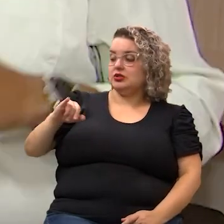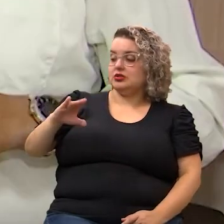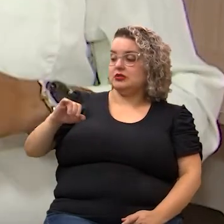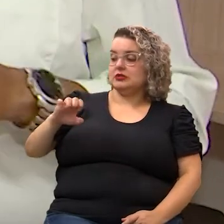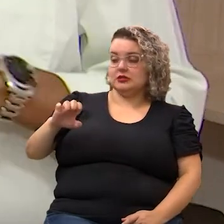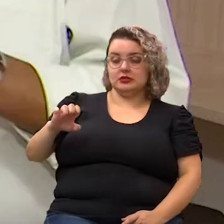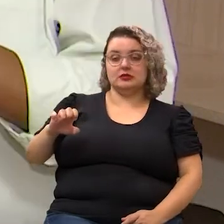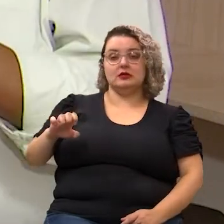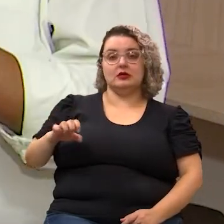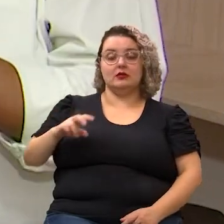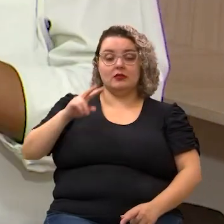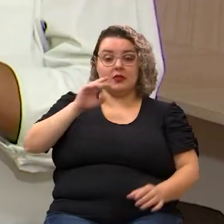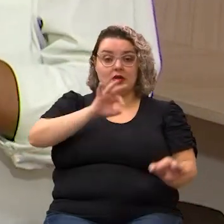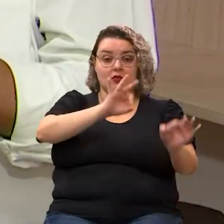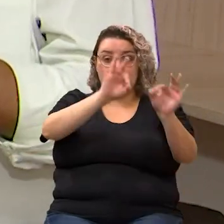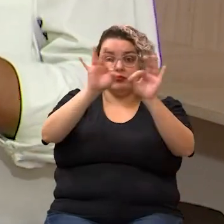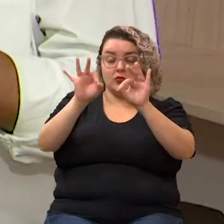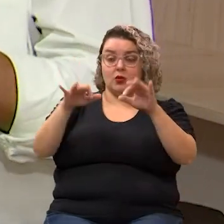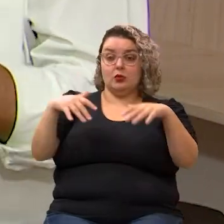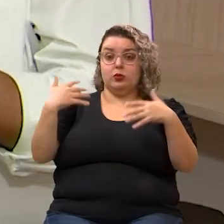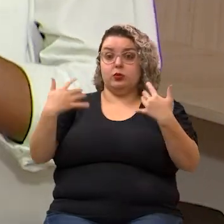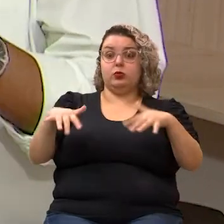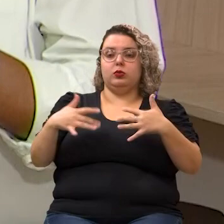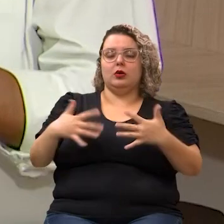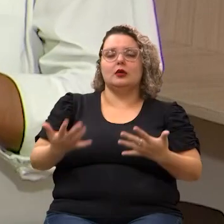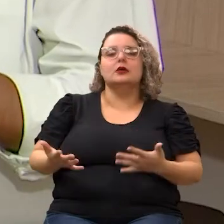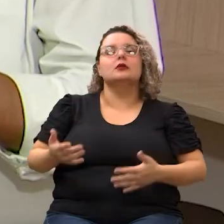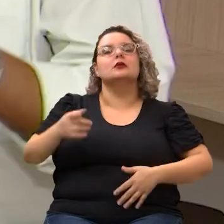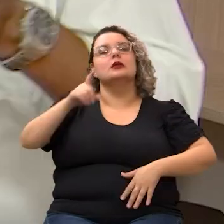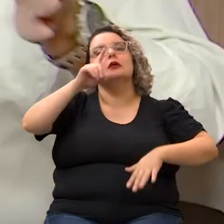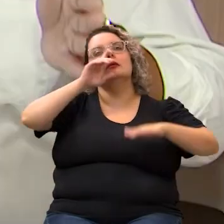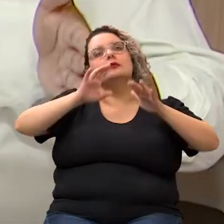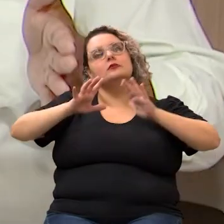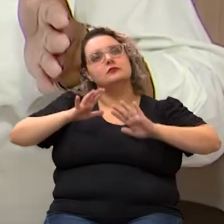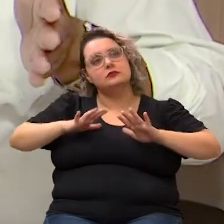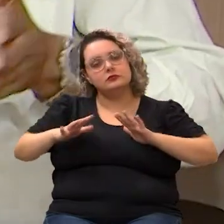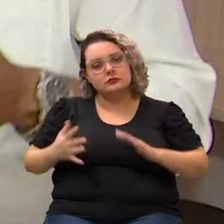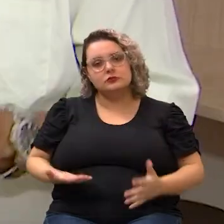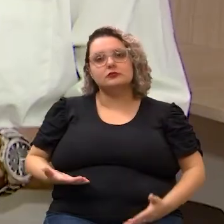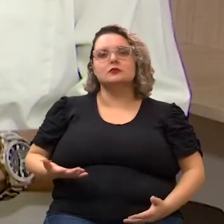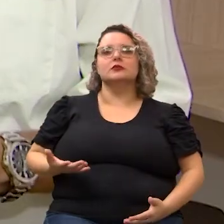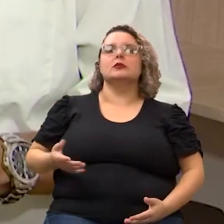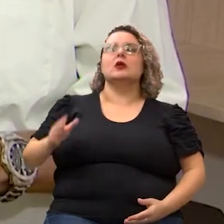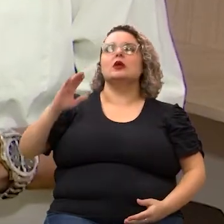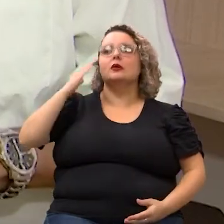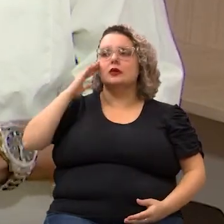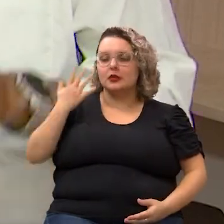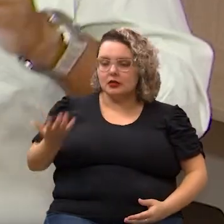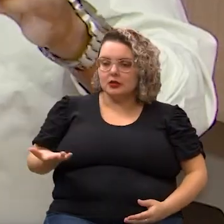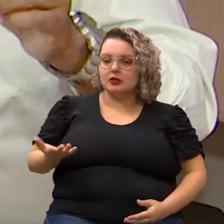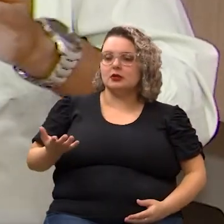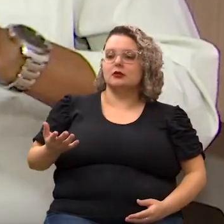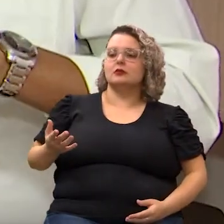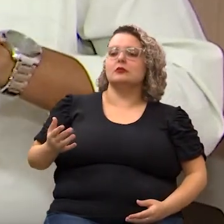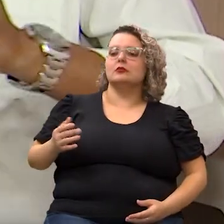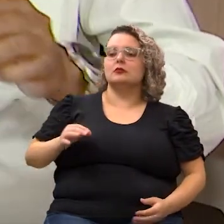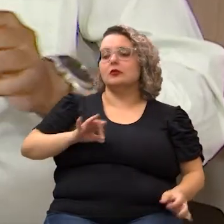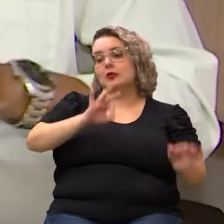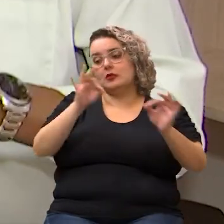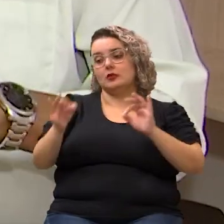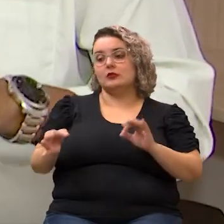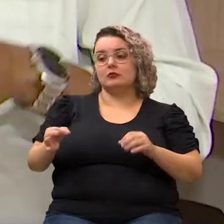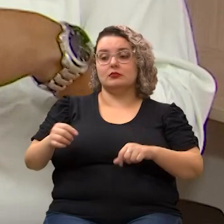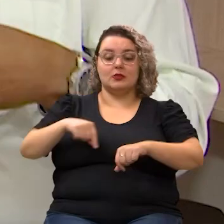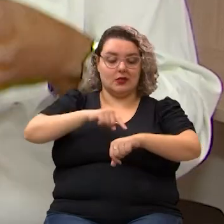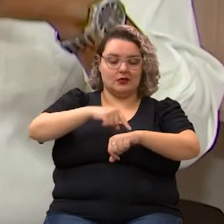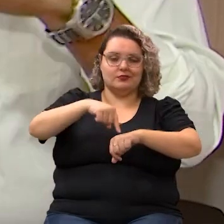espantadas. Então é preciso que você também cadencie e olhe com uma frequência maior. Se você ficar acompanhando diariamente,